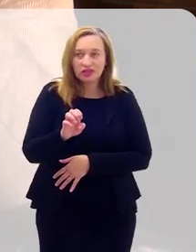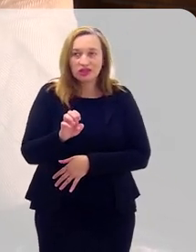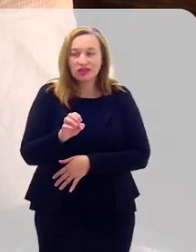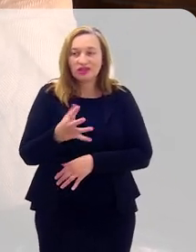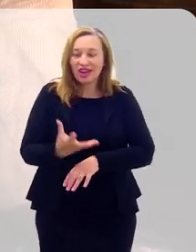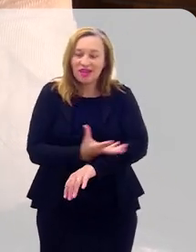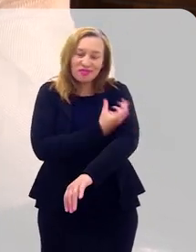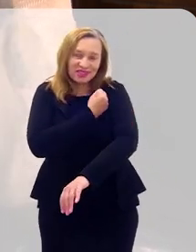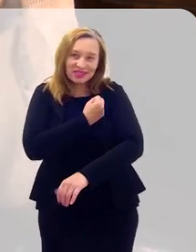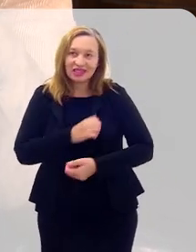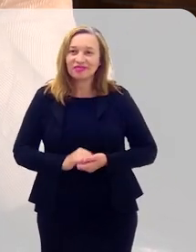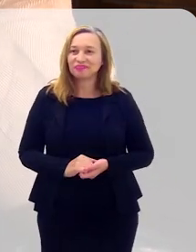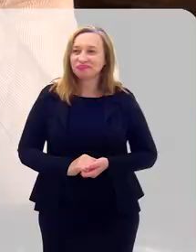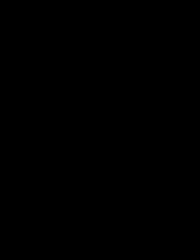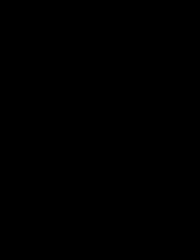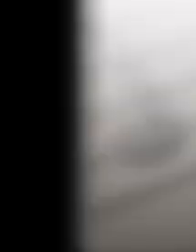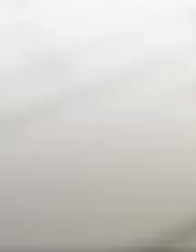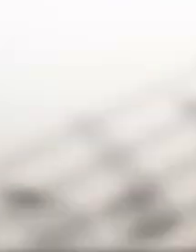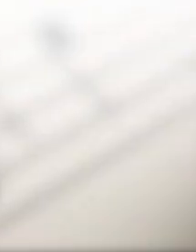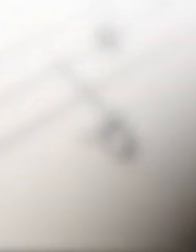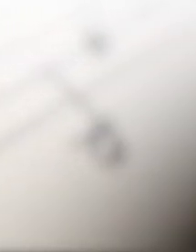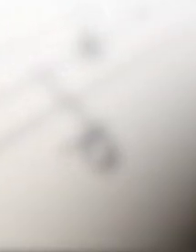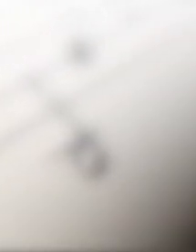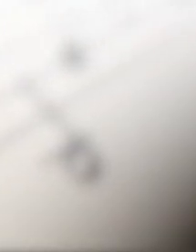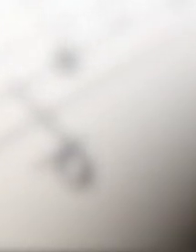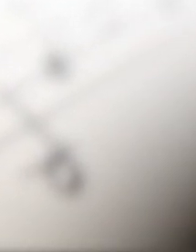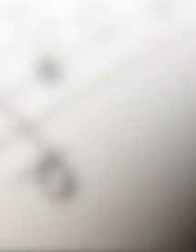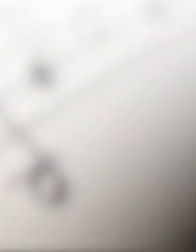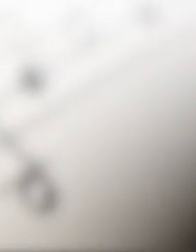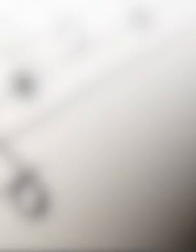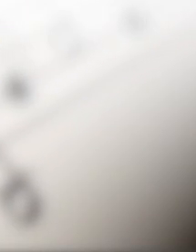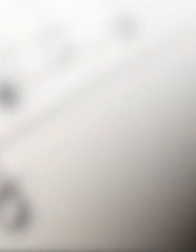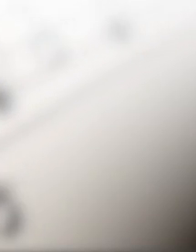William. Tô emocionado.